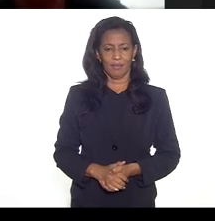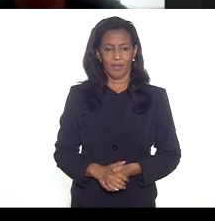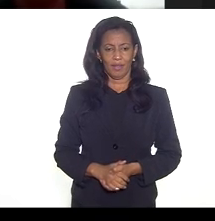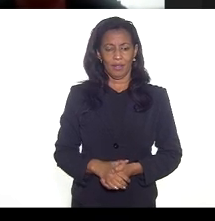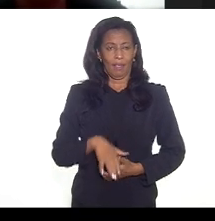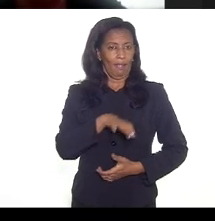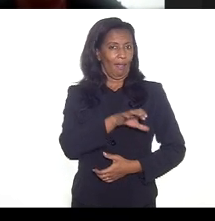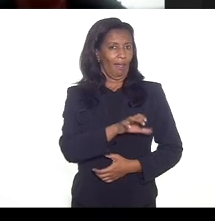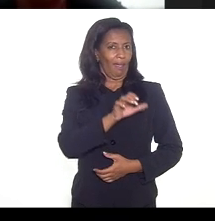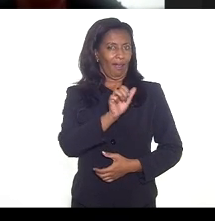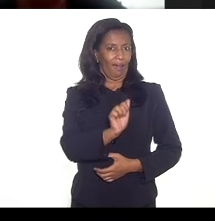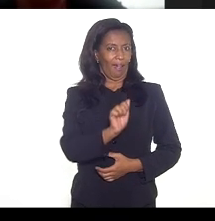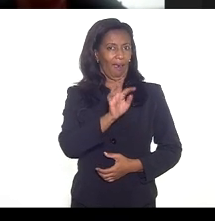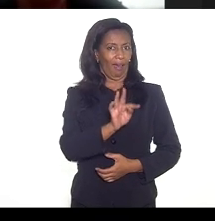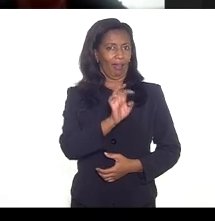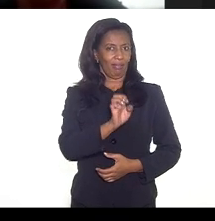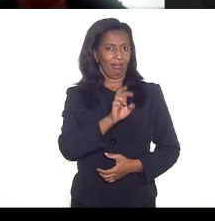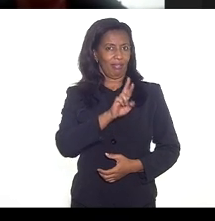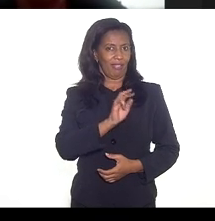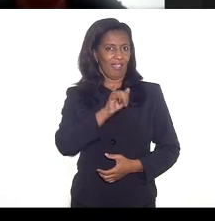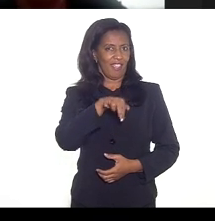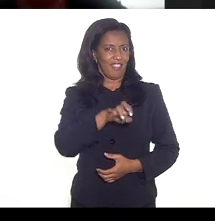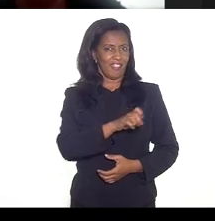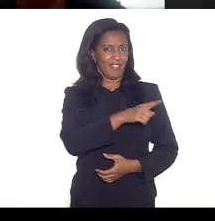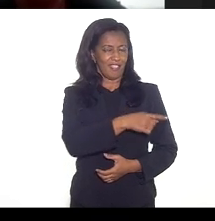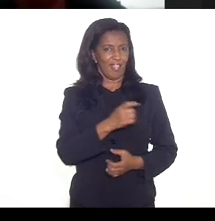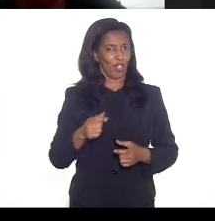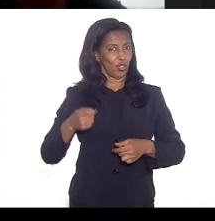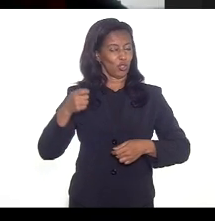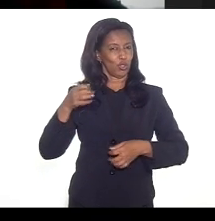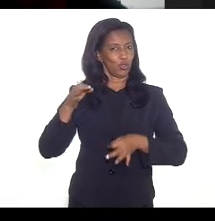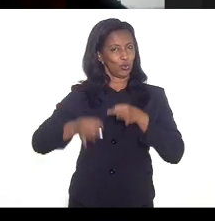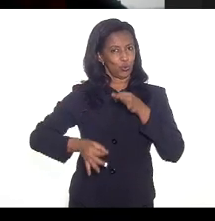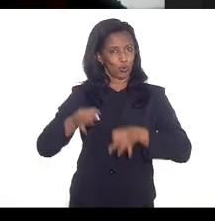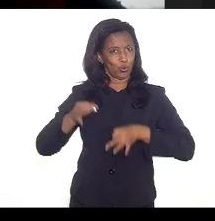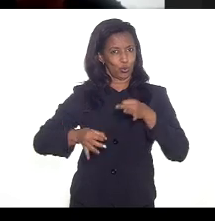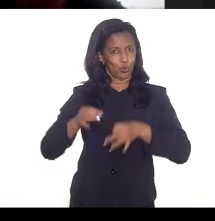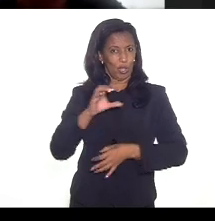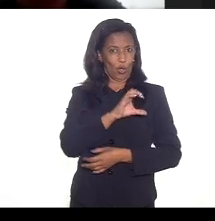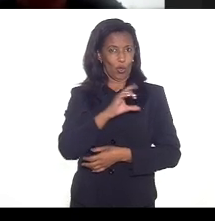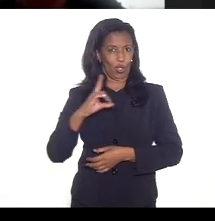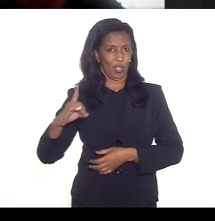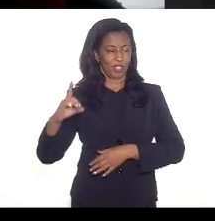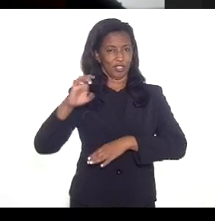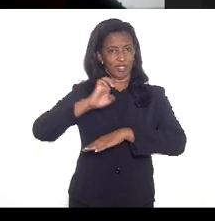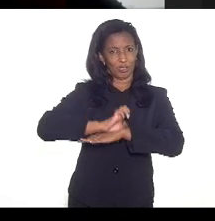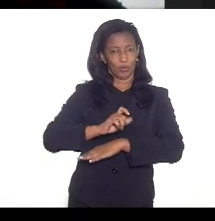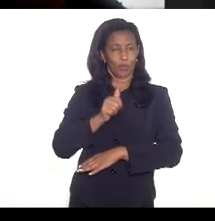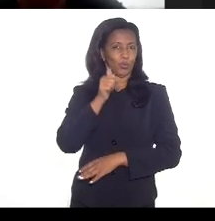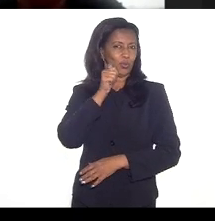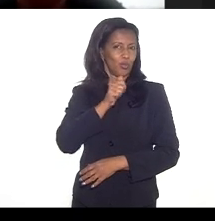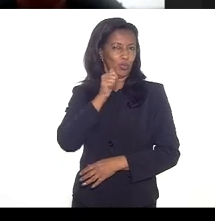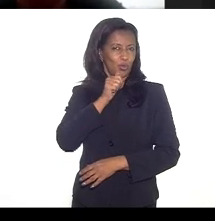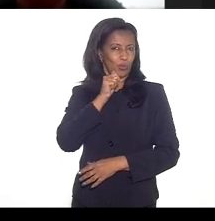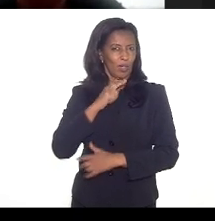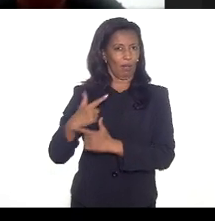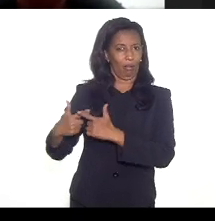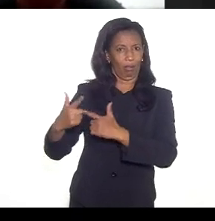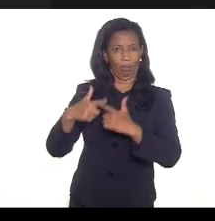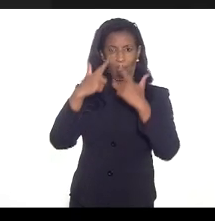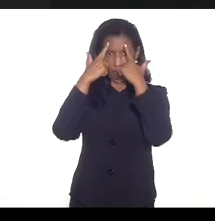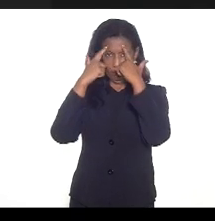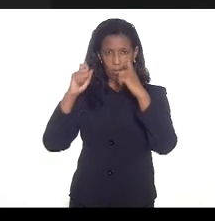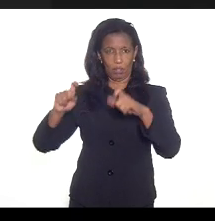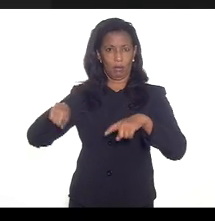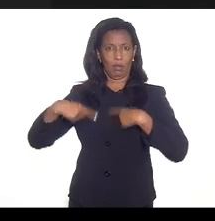a Caterine. Ela é juíza, integrante da Coordenadoria Estadual de Mulher em Situação de